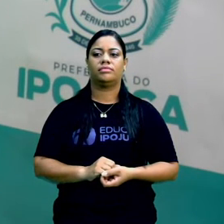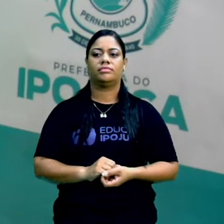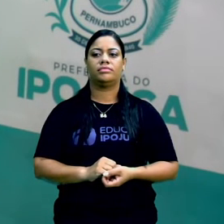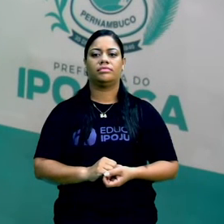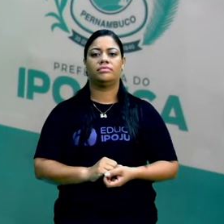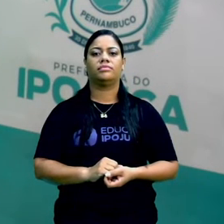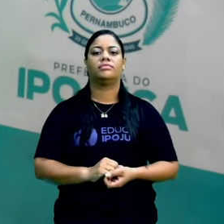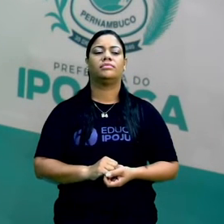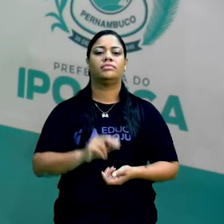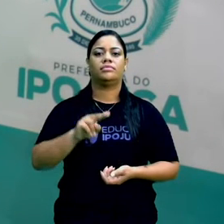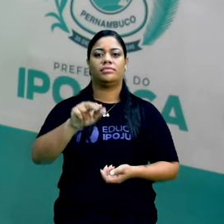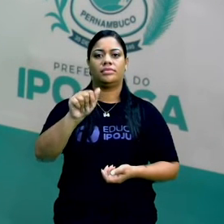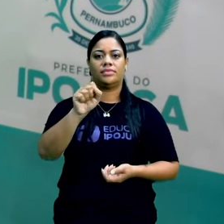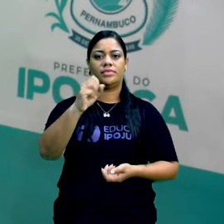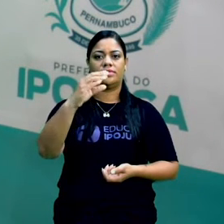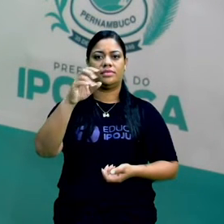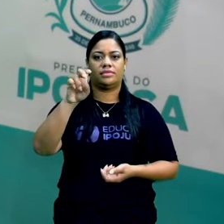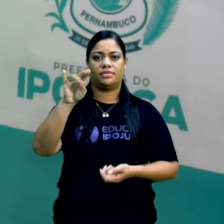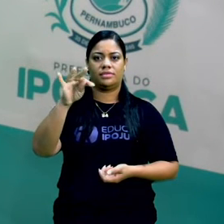nascente,